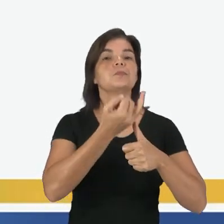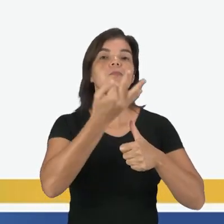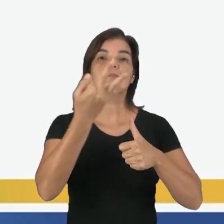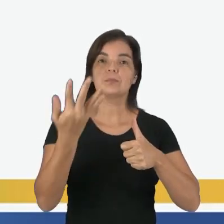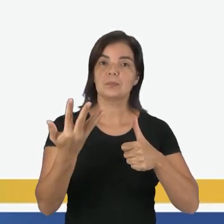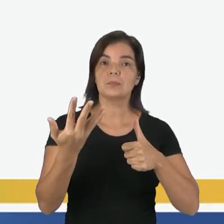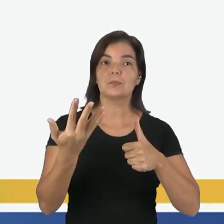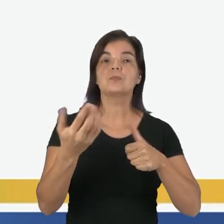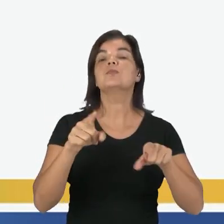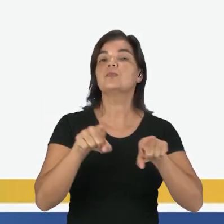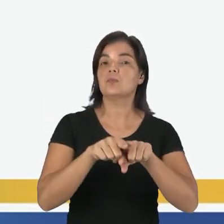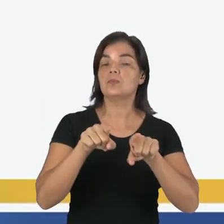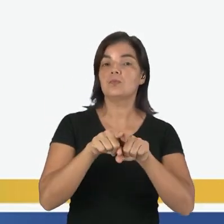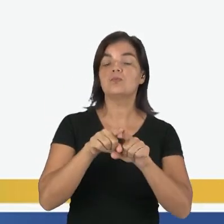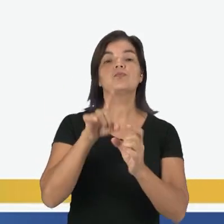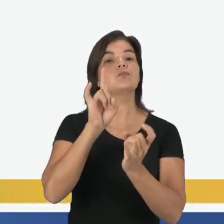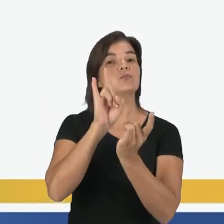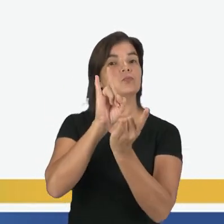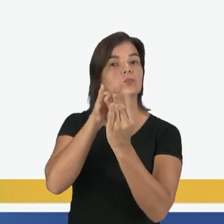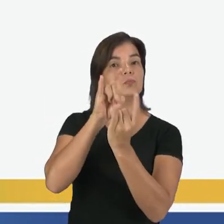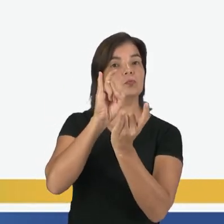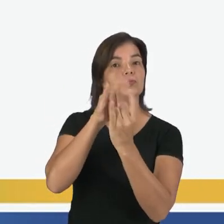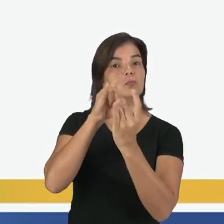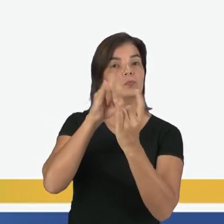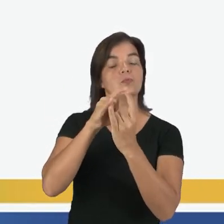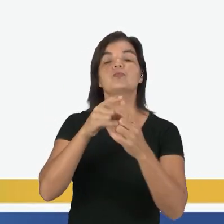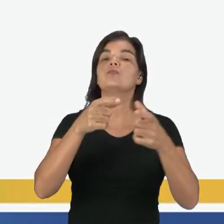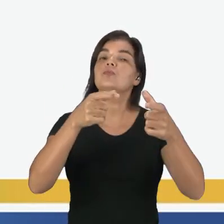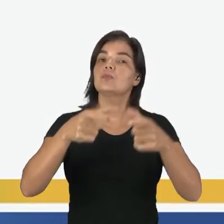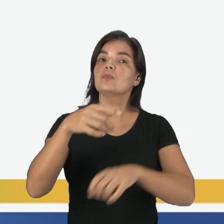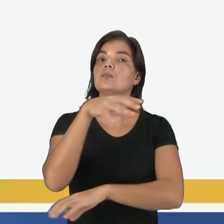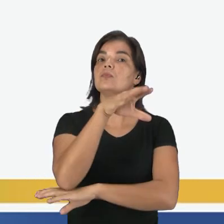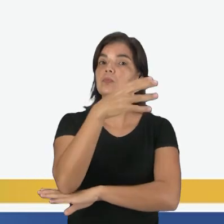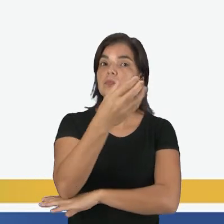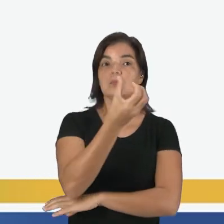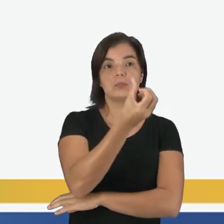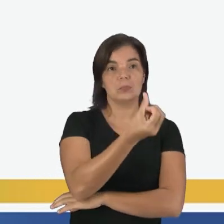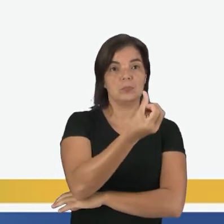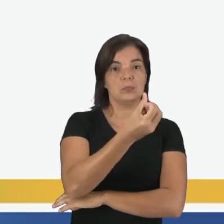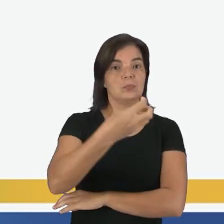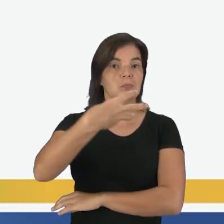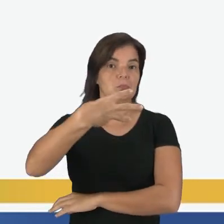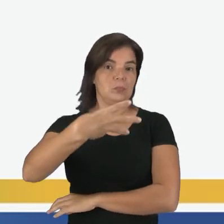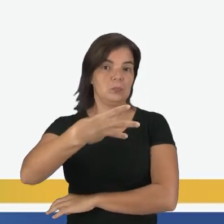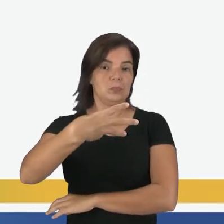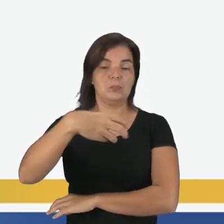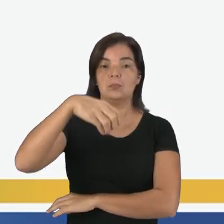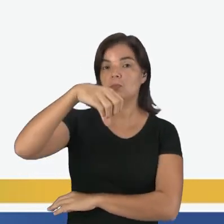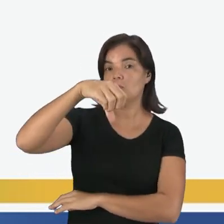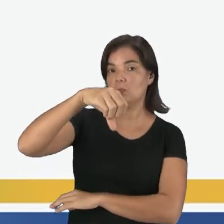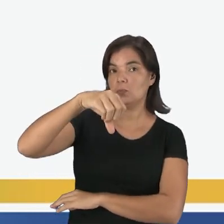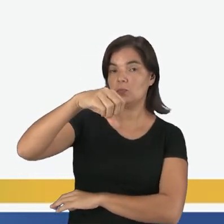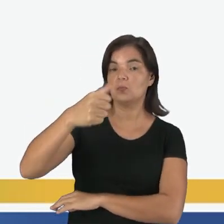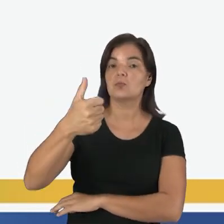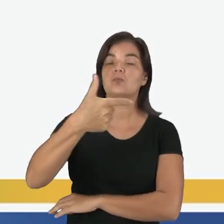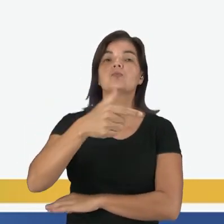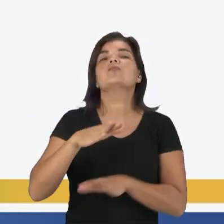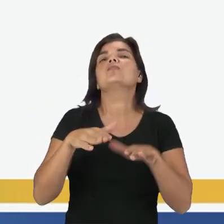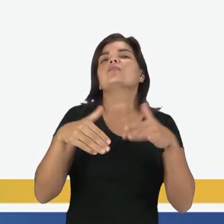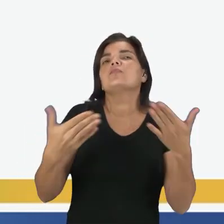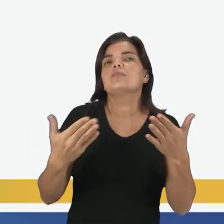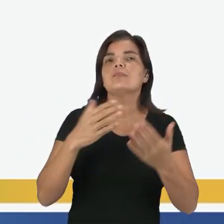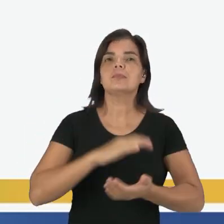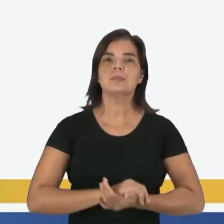Quantos hipopótamos existem no jardim zoológico? 6, 3, 9 ou 12?